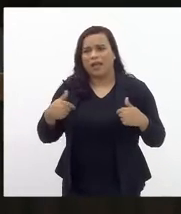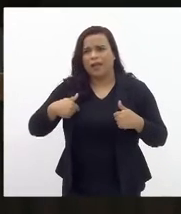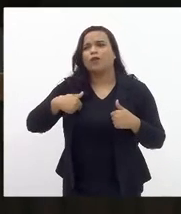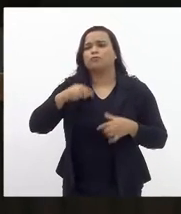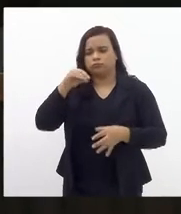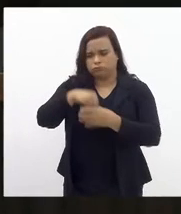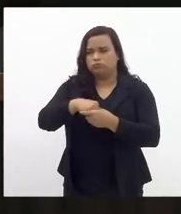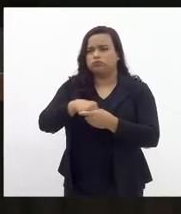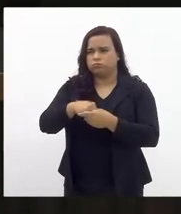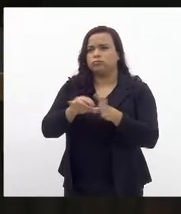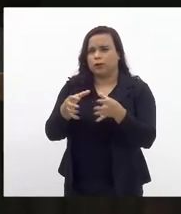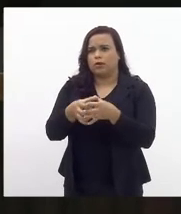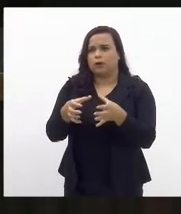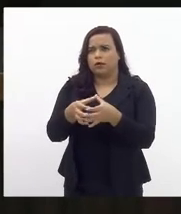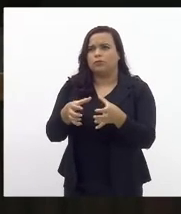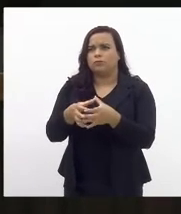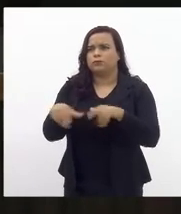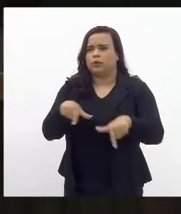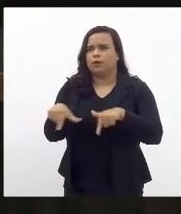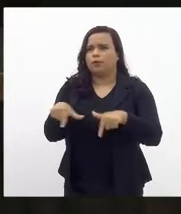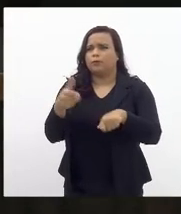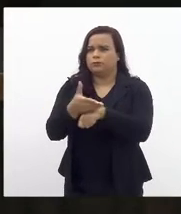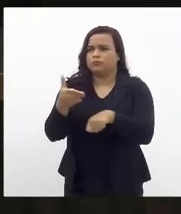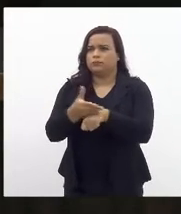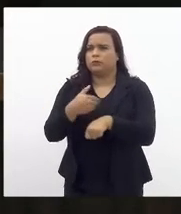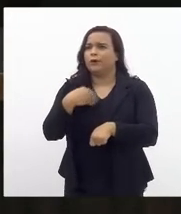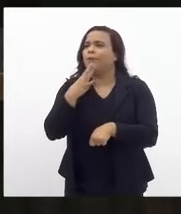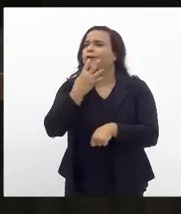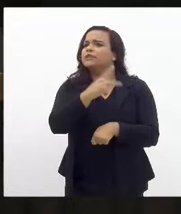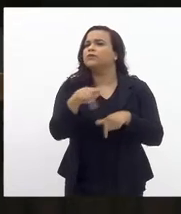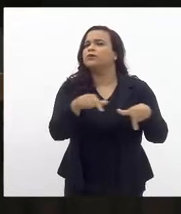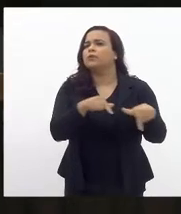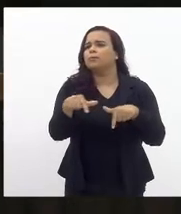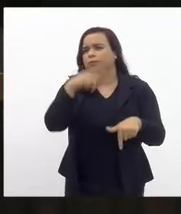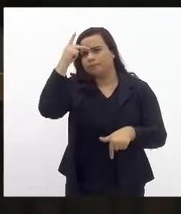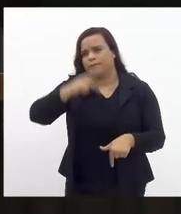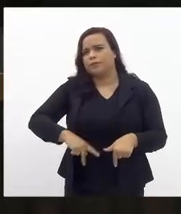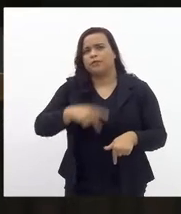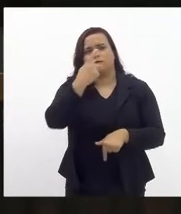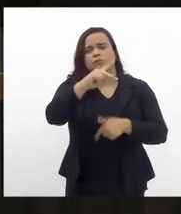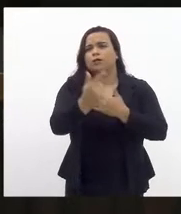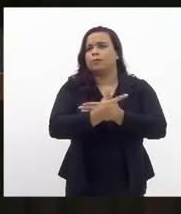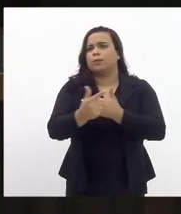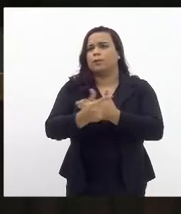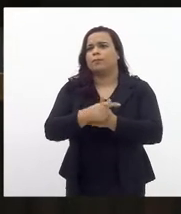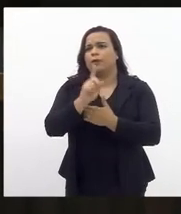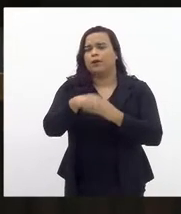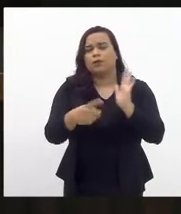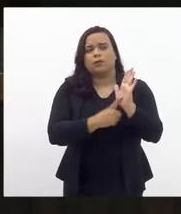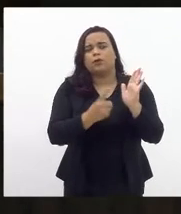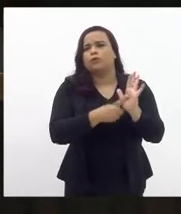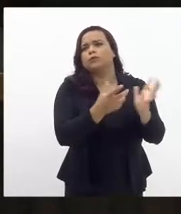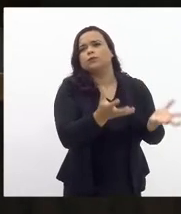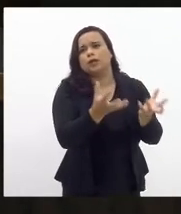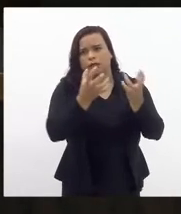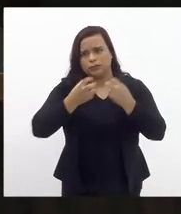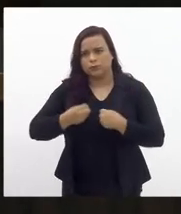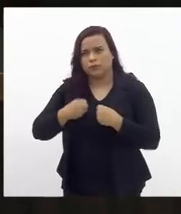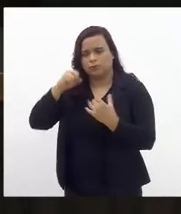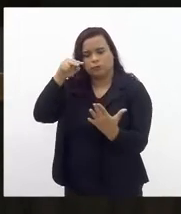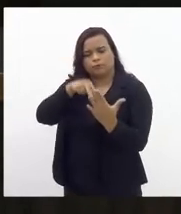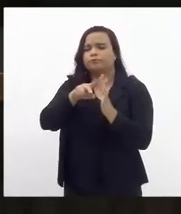conheço o trabalho de Vossa Excelência como presidente. O seu papel foi receber a denúncia que Vossa Excelência recebeu,